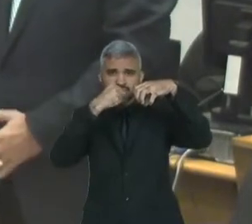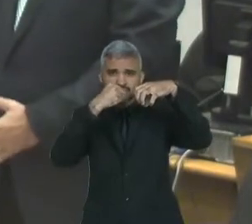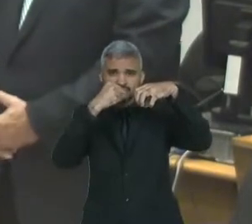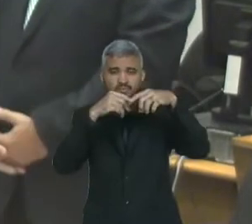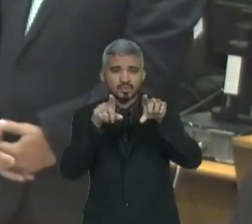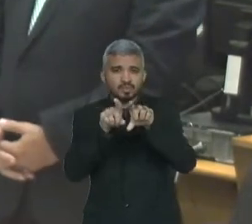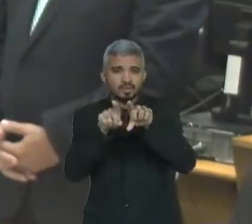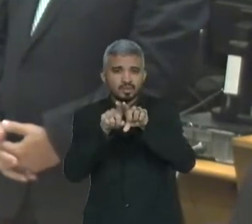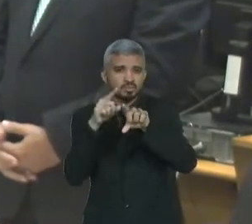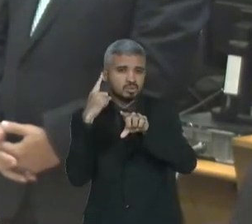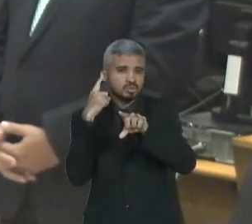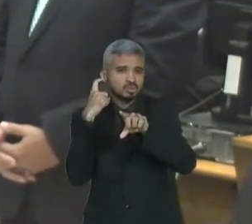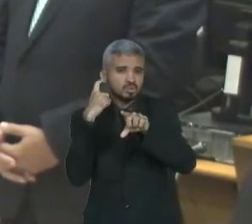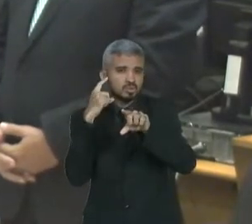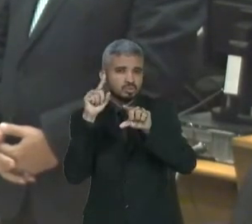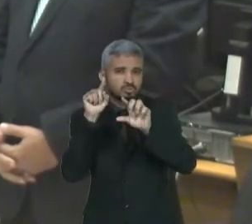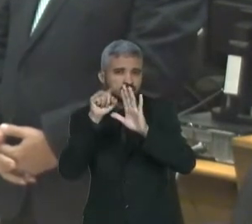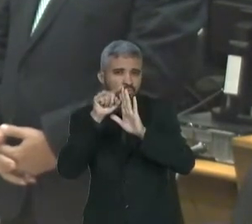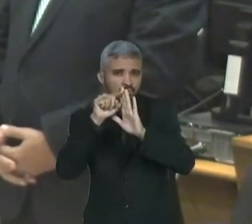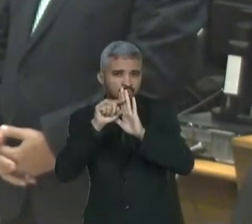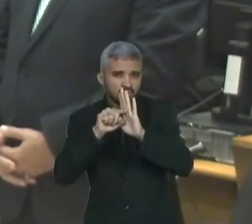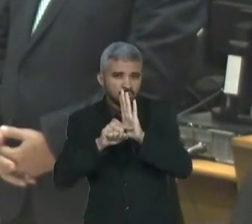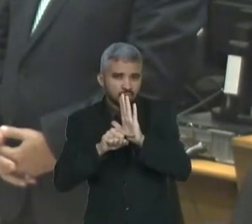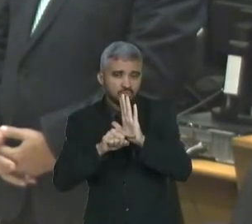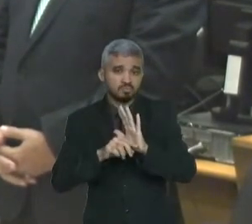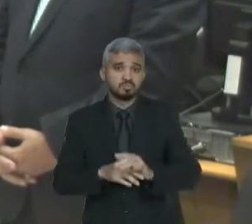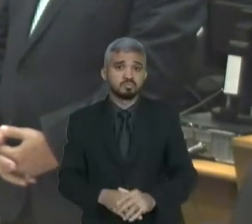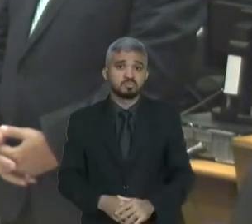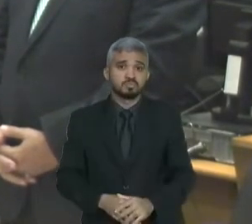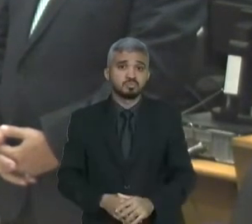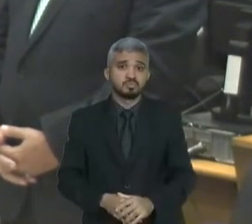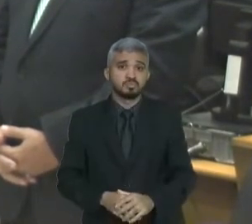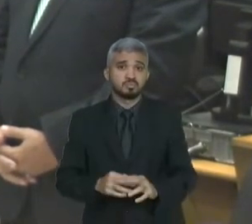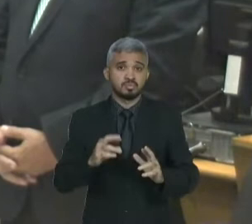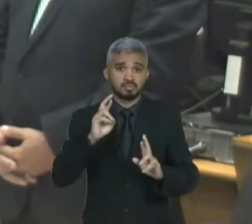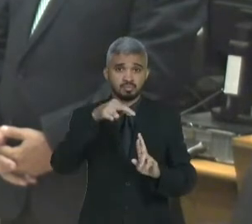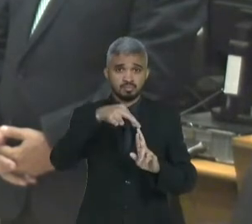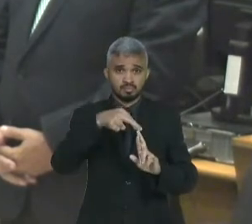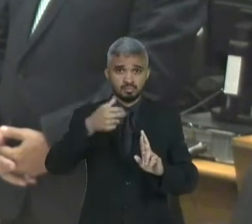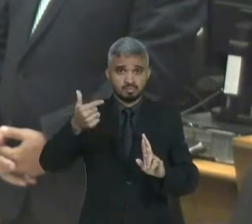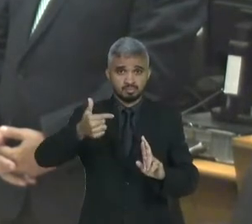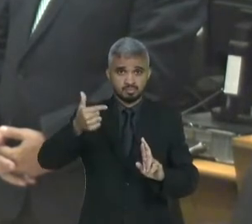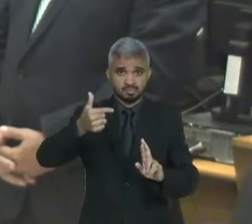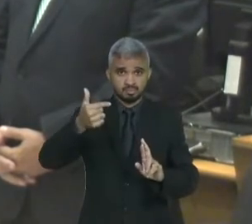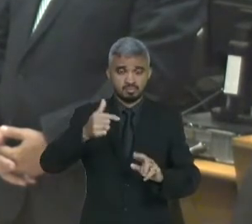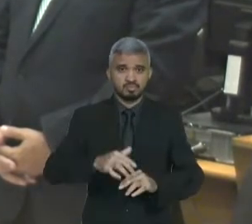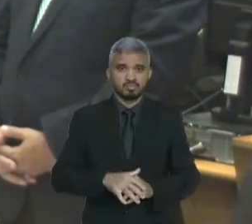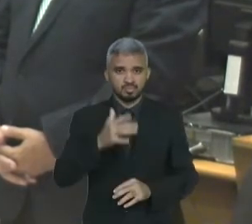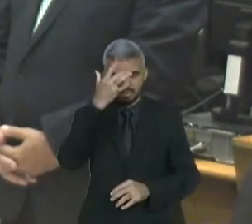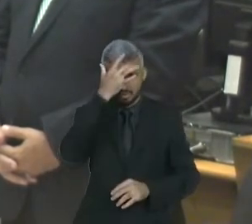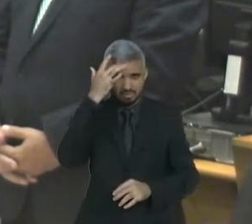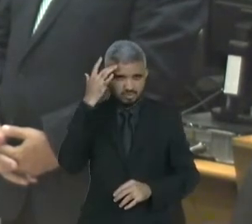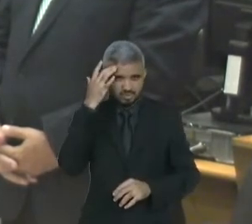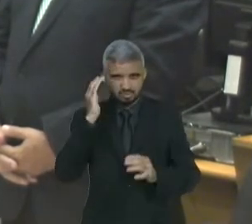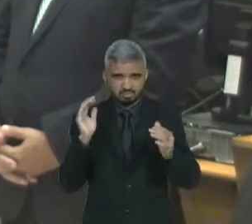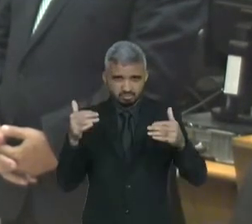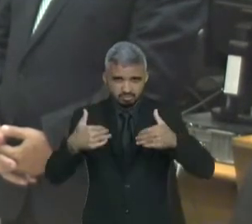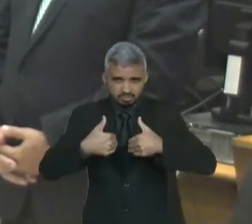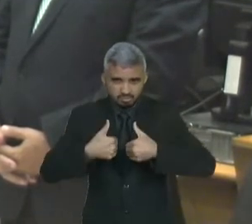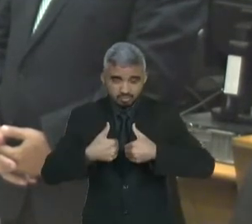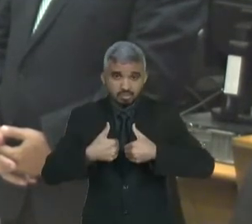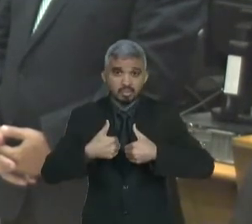reduzido. Parágrafo 2º. As pessoas com o transtorno espectro autista e seus familiares terão